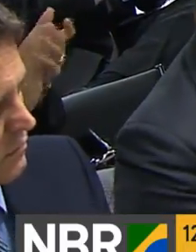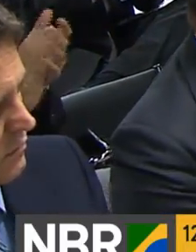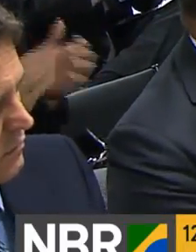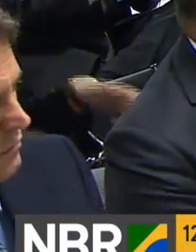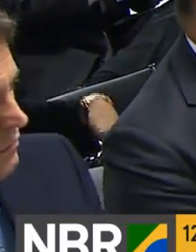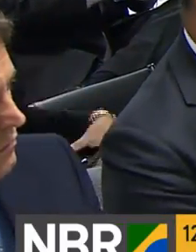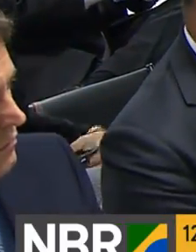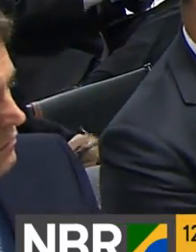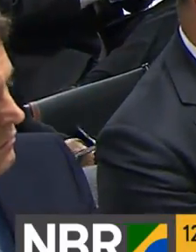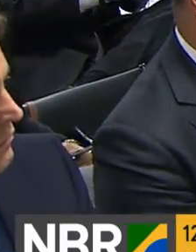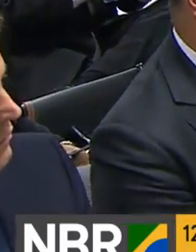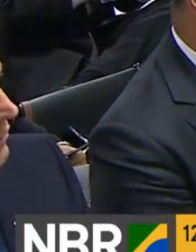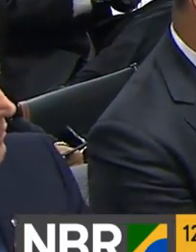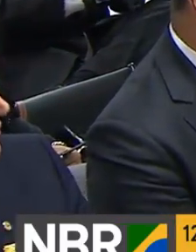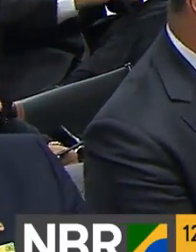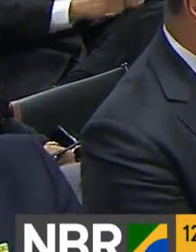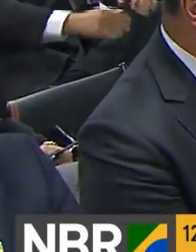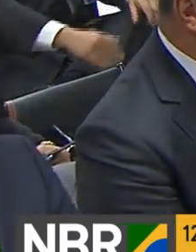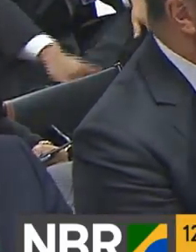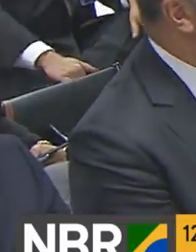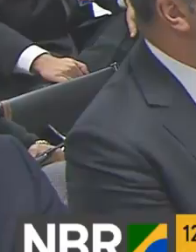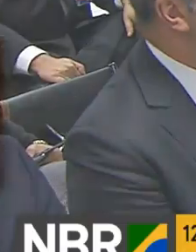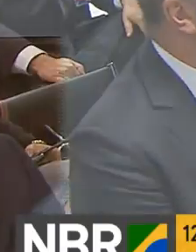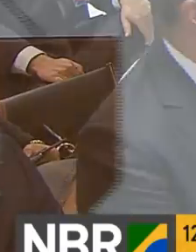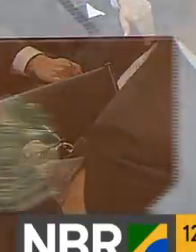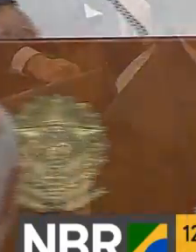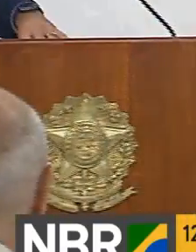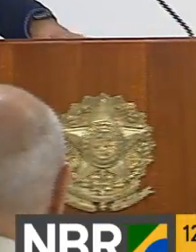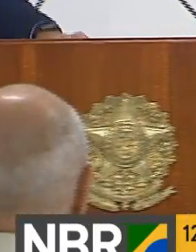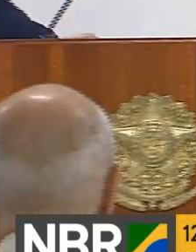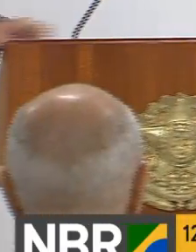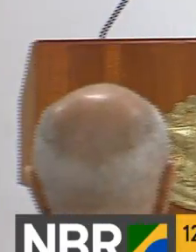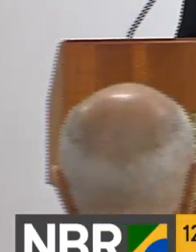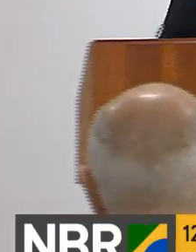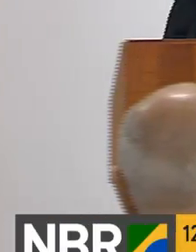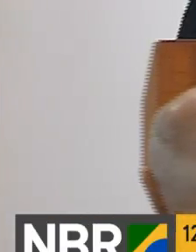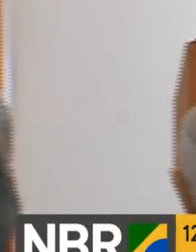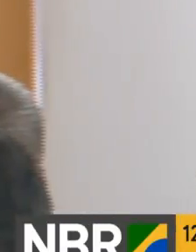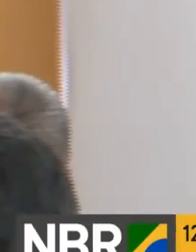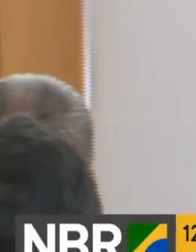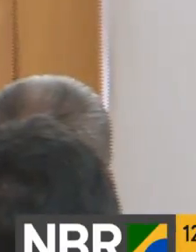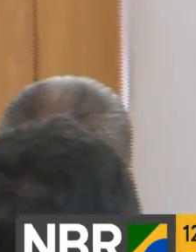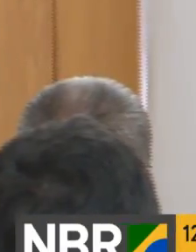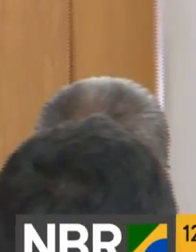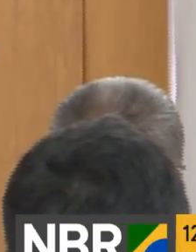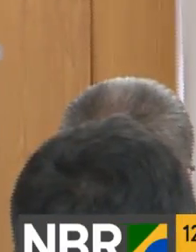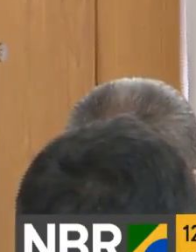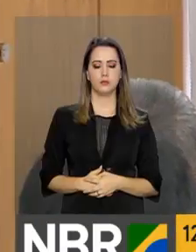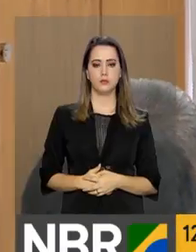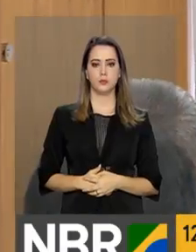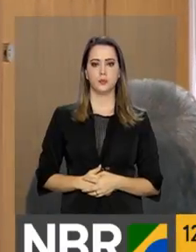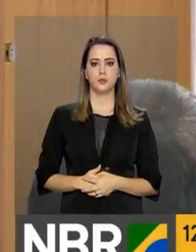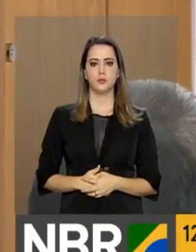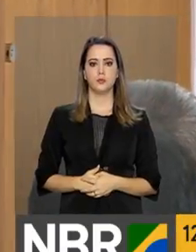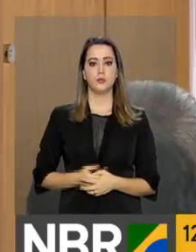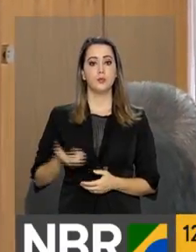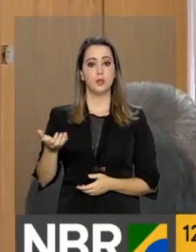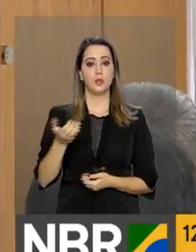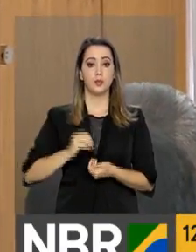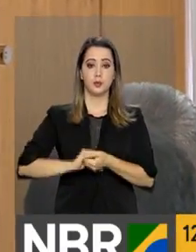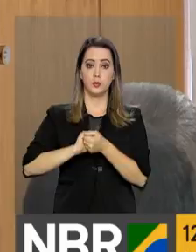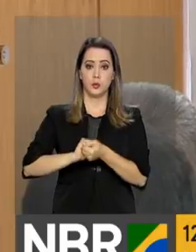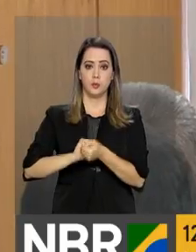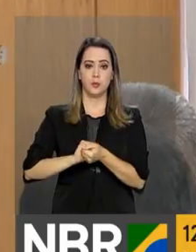senhoras e senhores com a palavra o presidente da república michel temer eu quero cumprimentar josé sarney filho